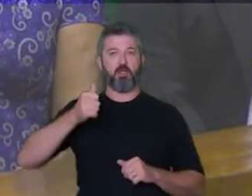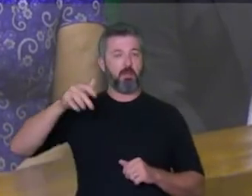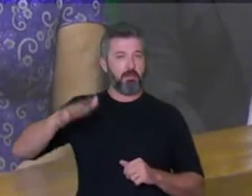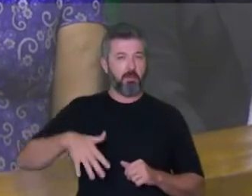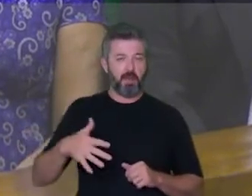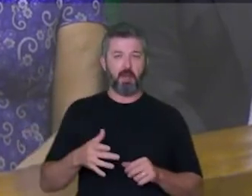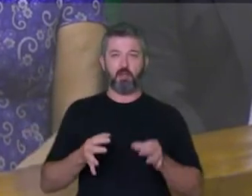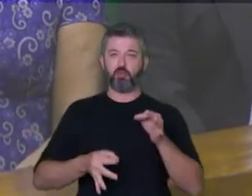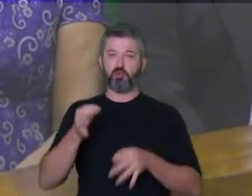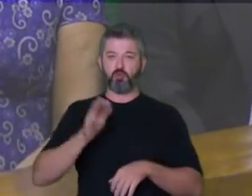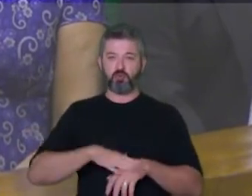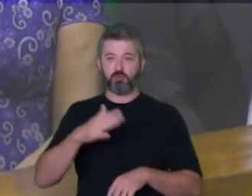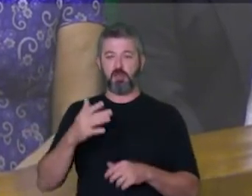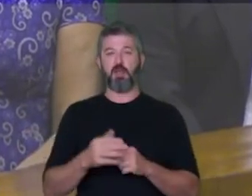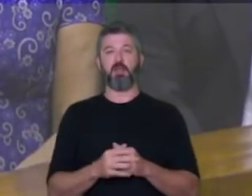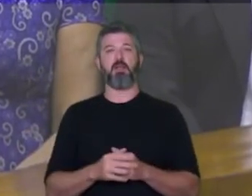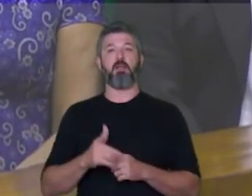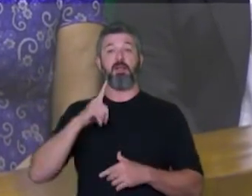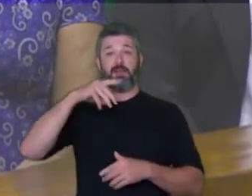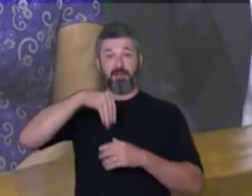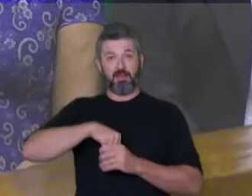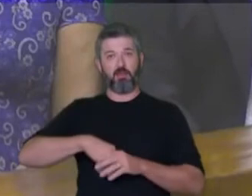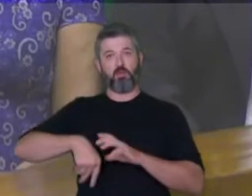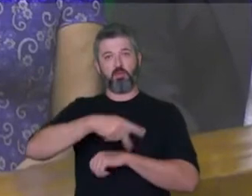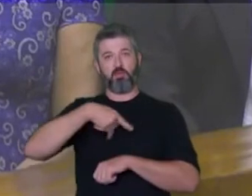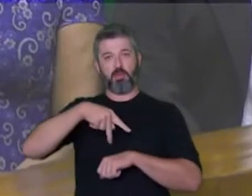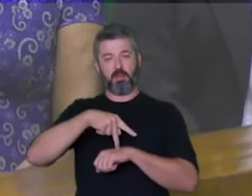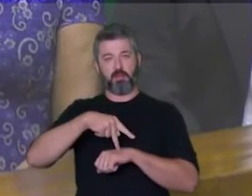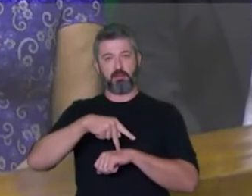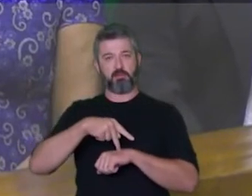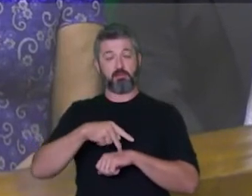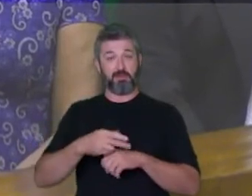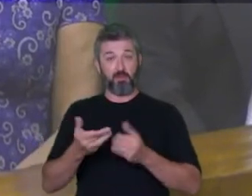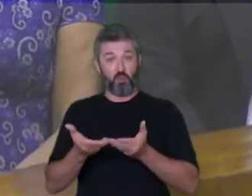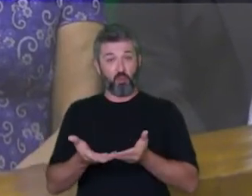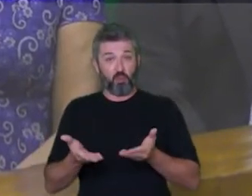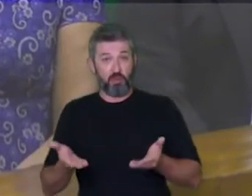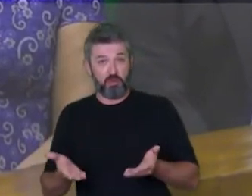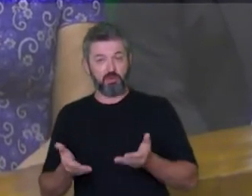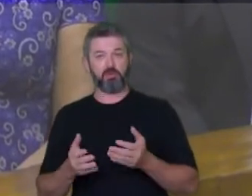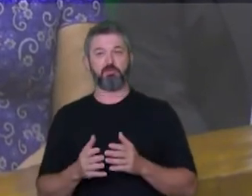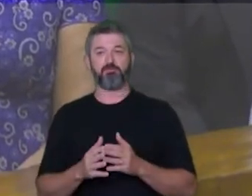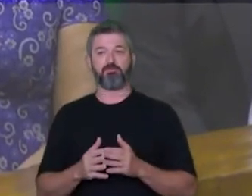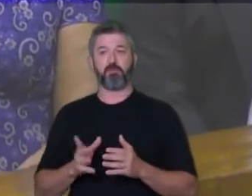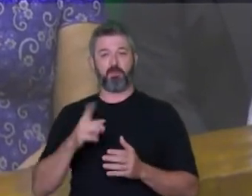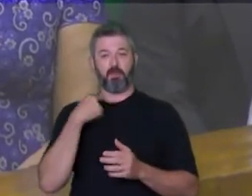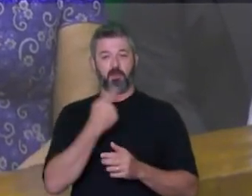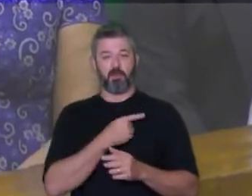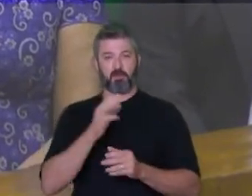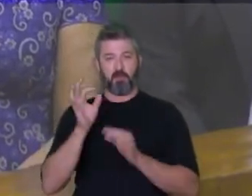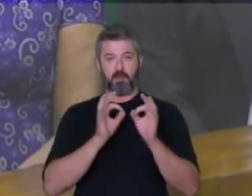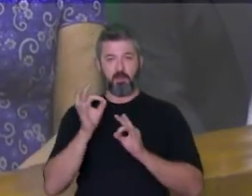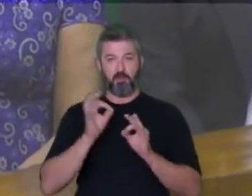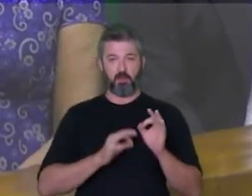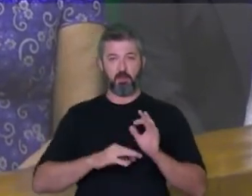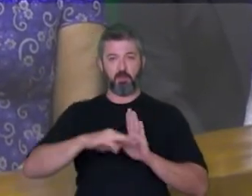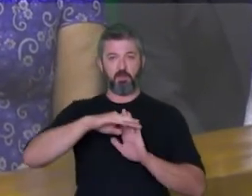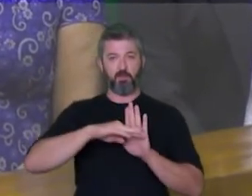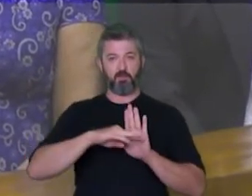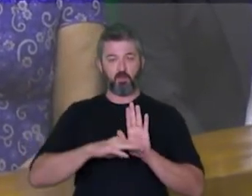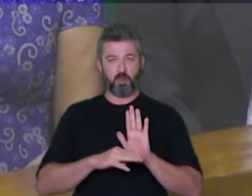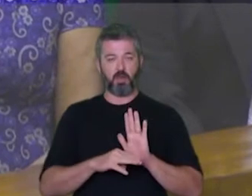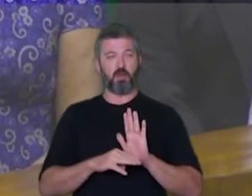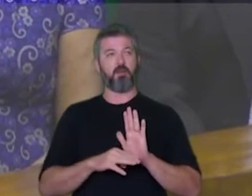mais oferta de voos dentro do seu país. Para isso, nós estamos também elaborando um pacote de programas que